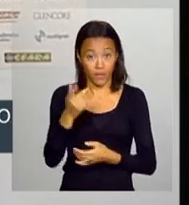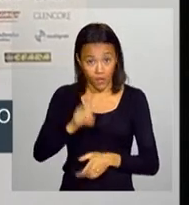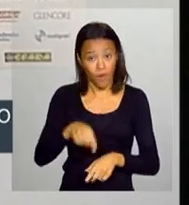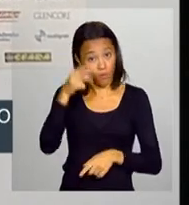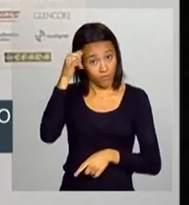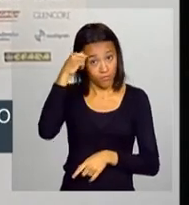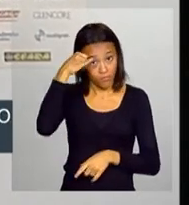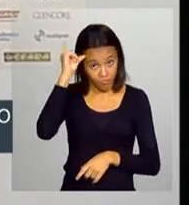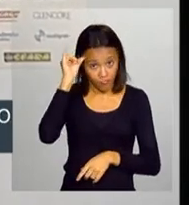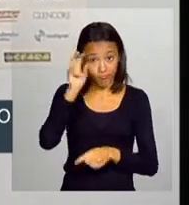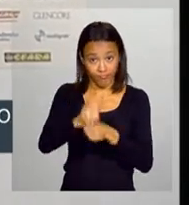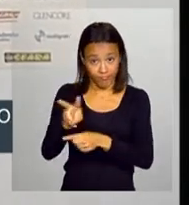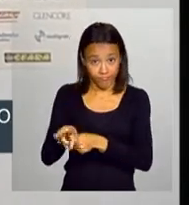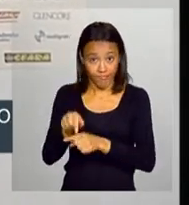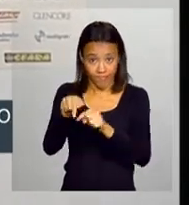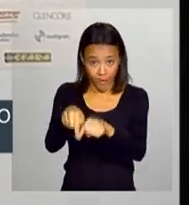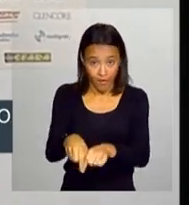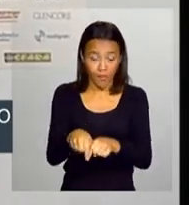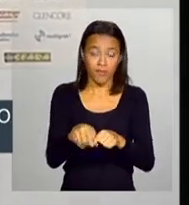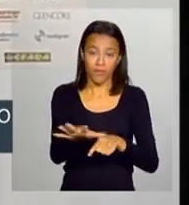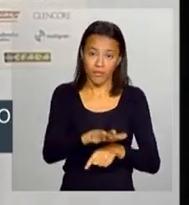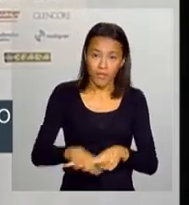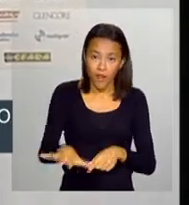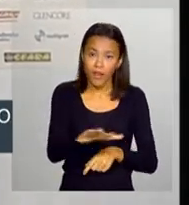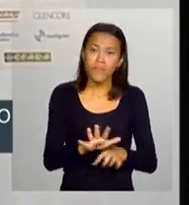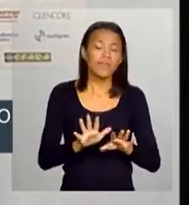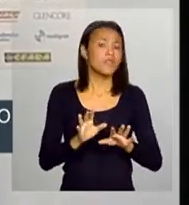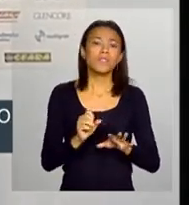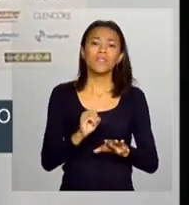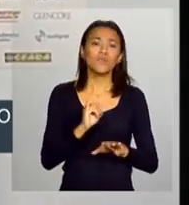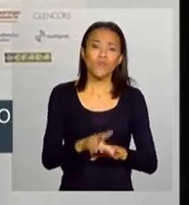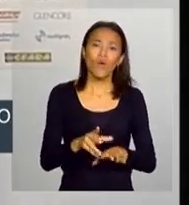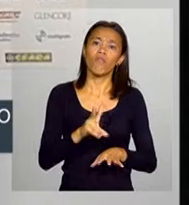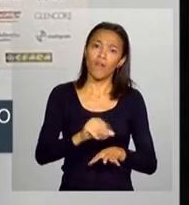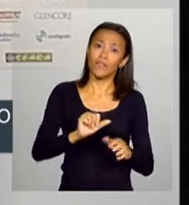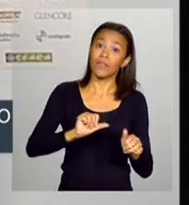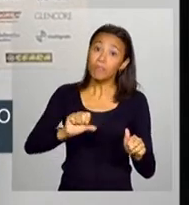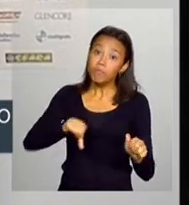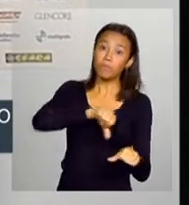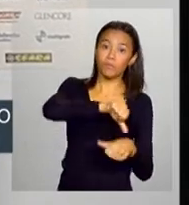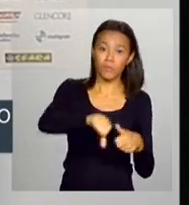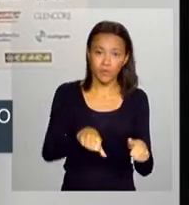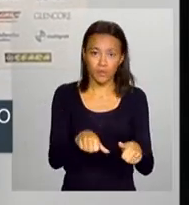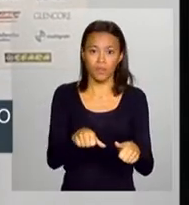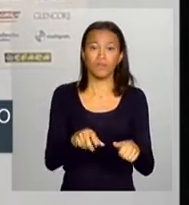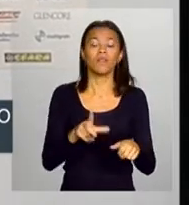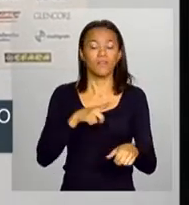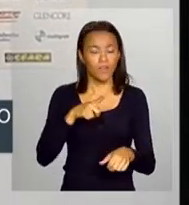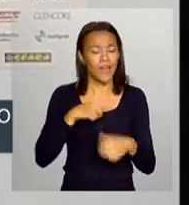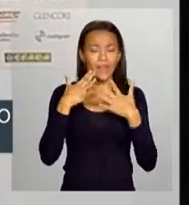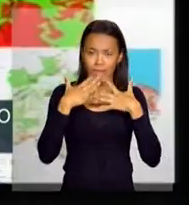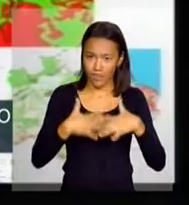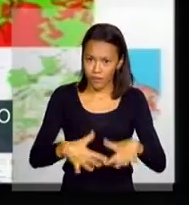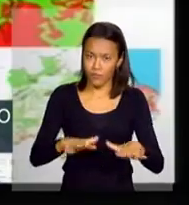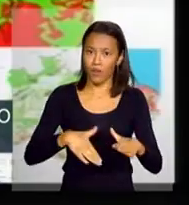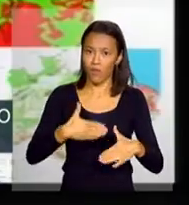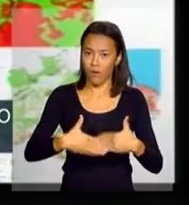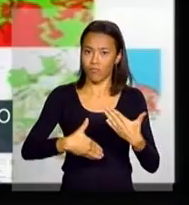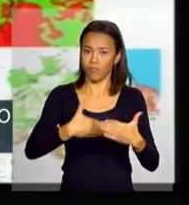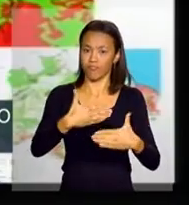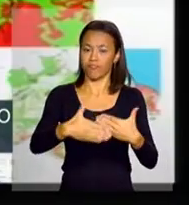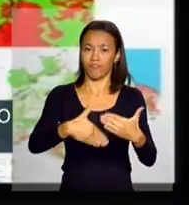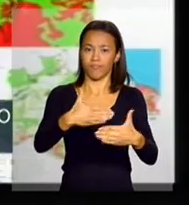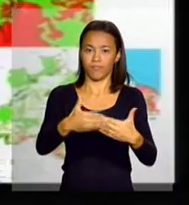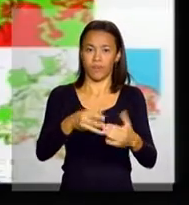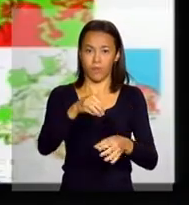gado, mas não só vai haver conversão. Tendência natural de pressão sobre nove áreas de